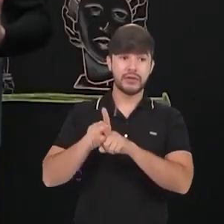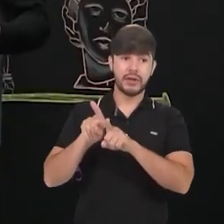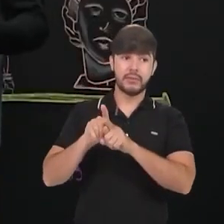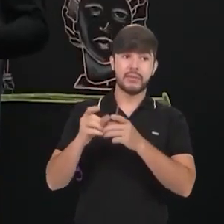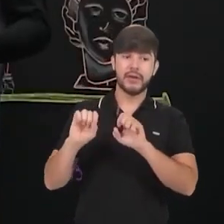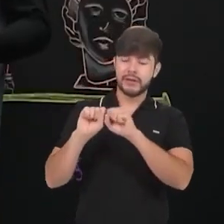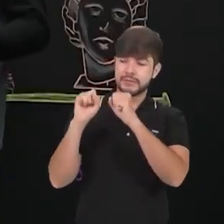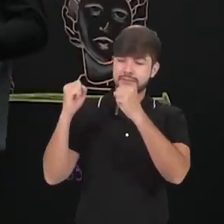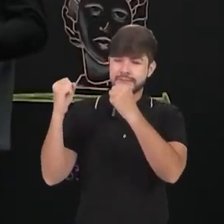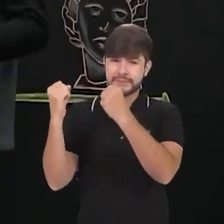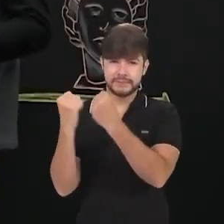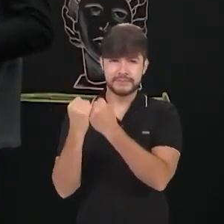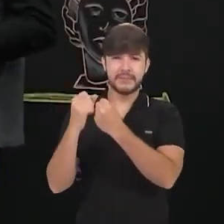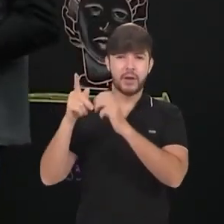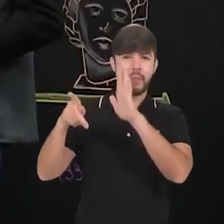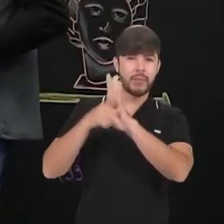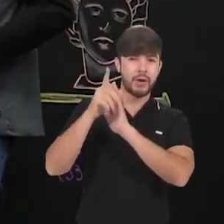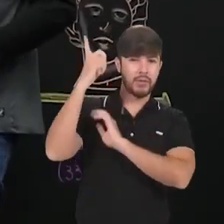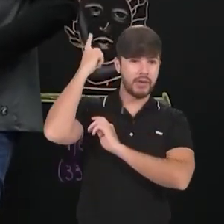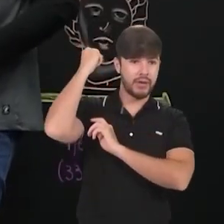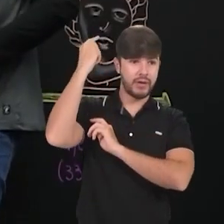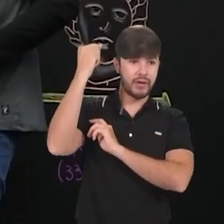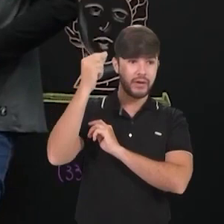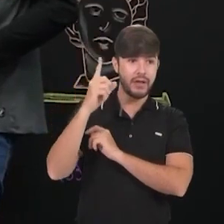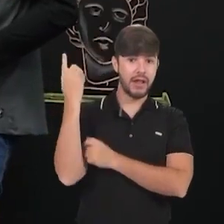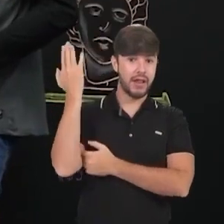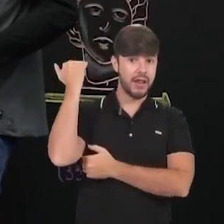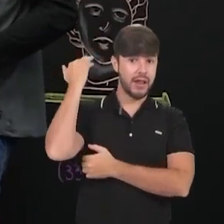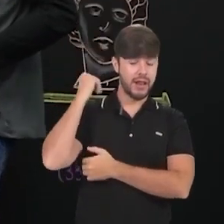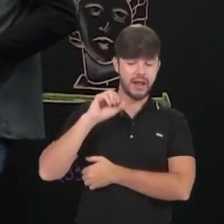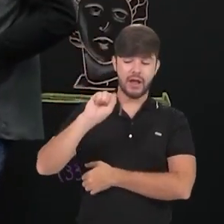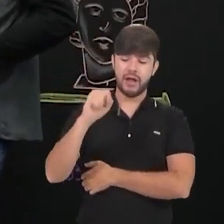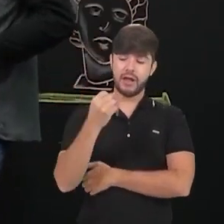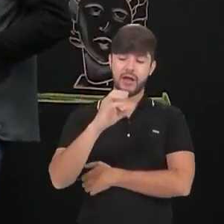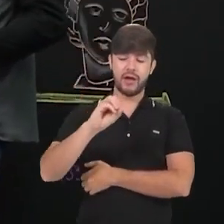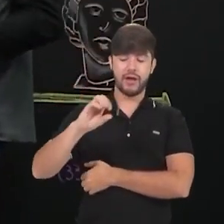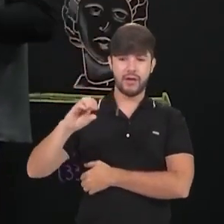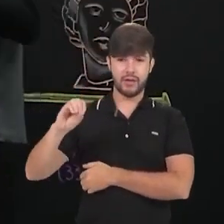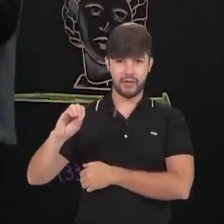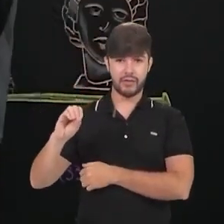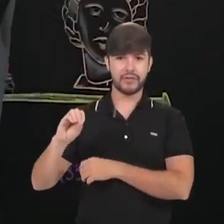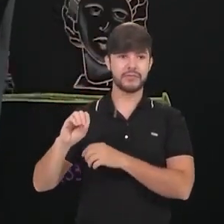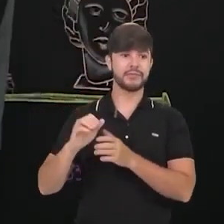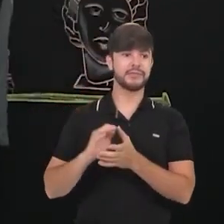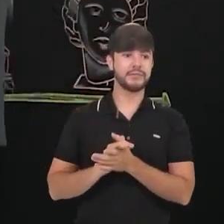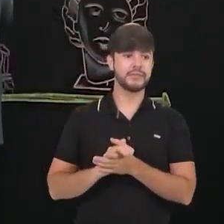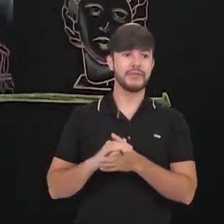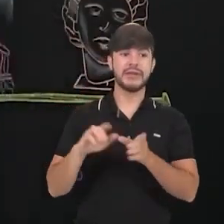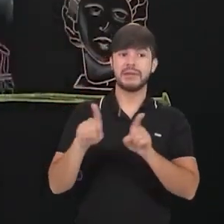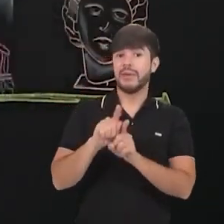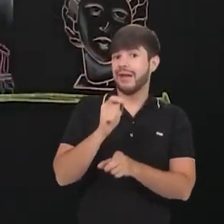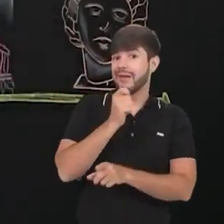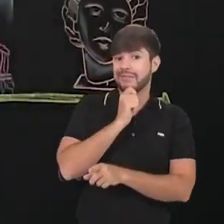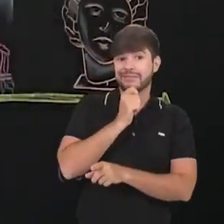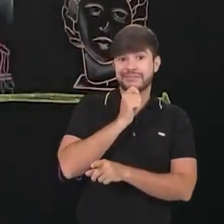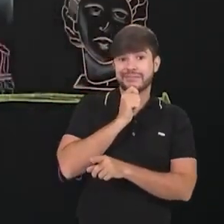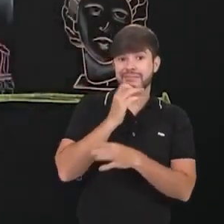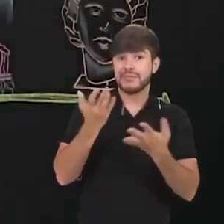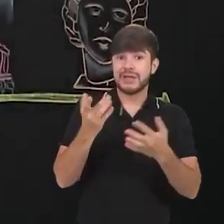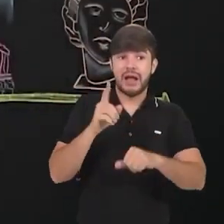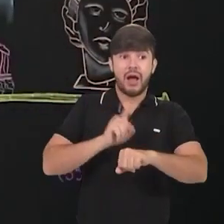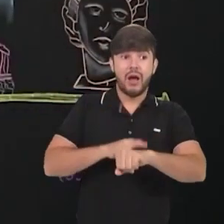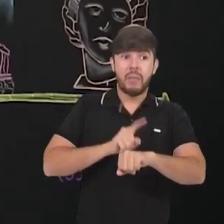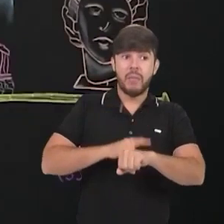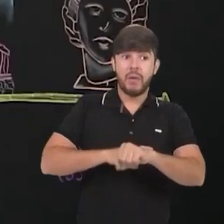na área da Hélade, na área da Grécia, que foi de 800 a 500 a.C., mas ainda não era aquele período